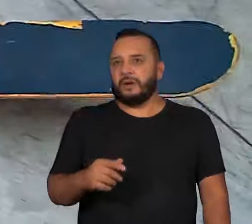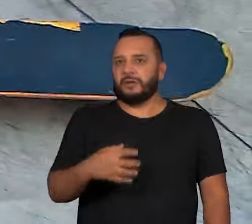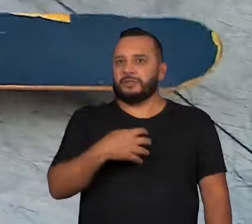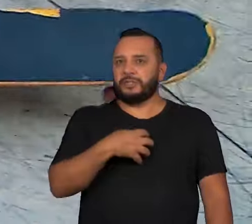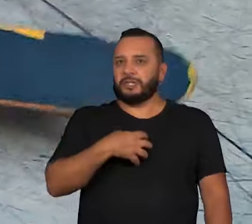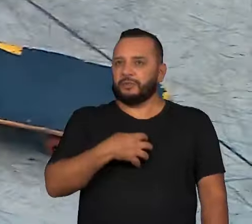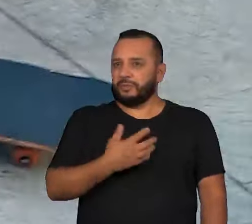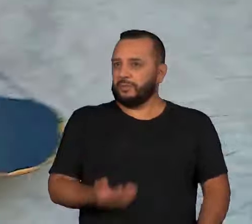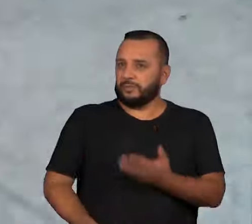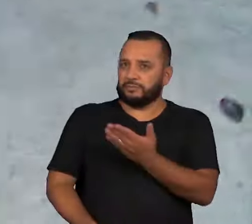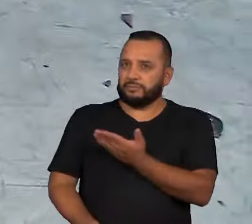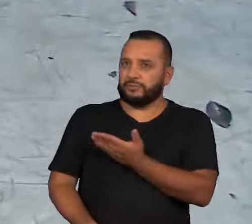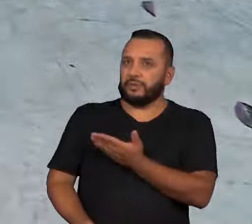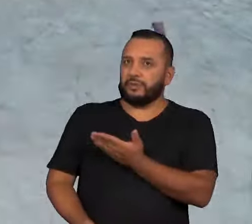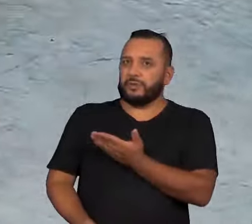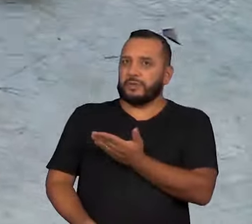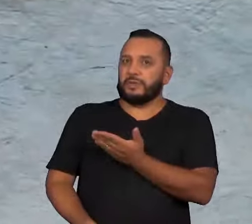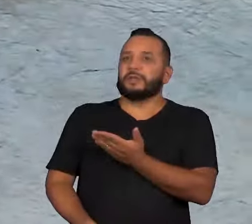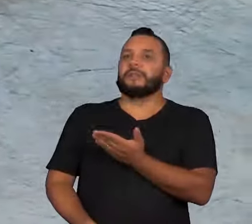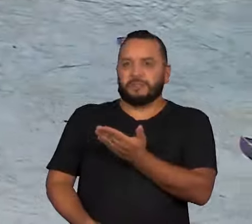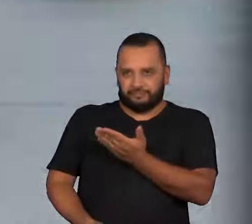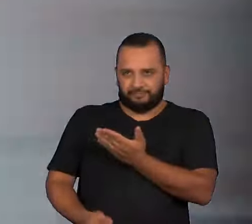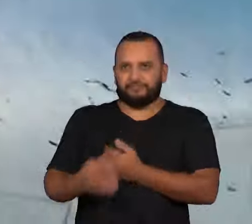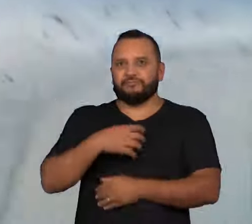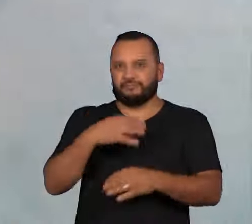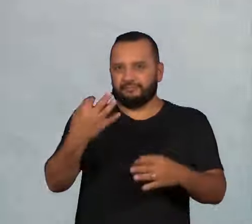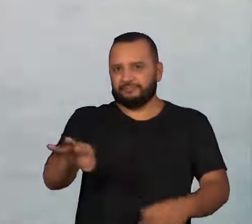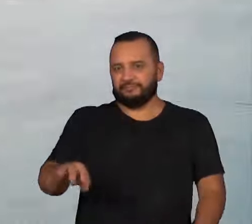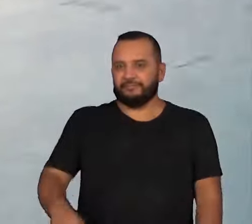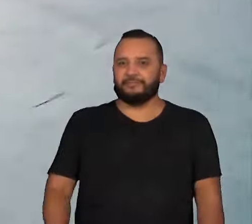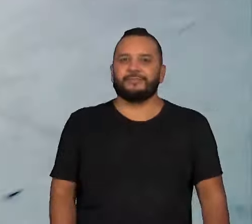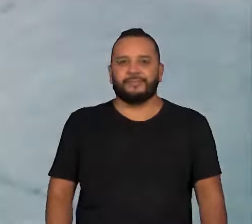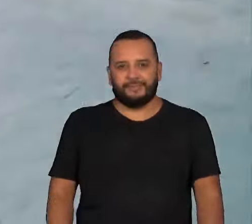ó. Isso, mãe. Legal. Isso aí, vamos lá.